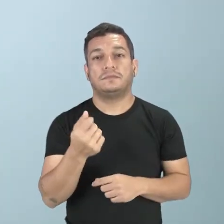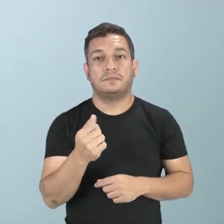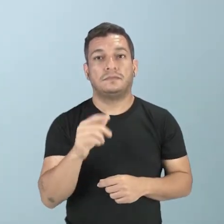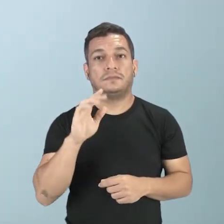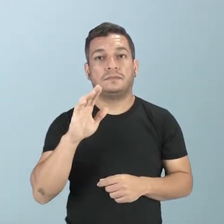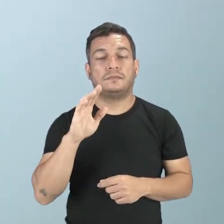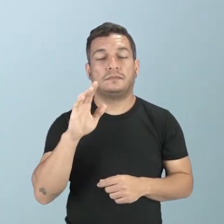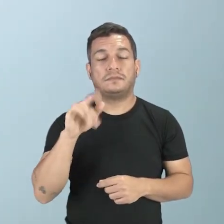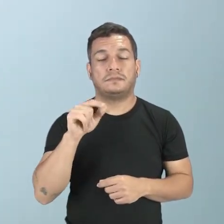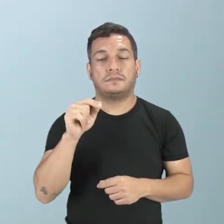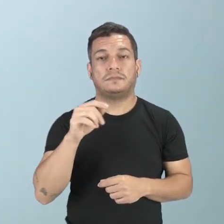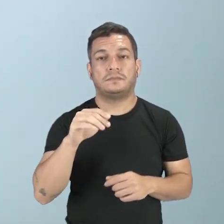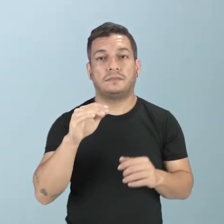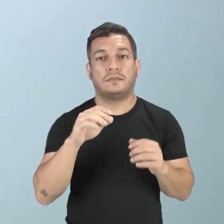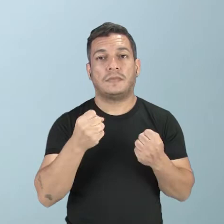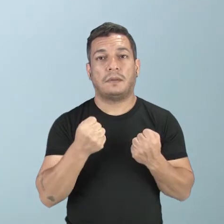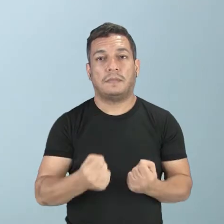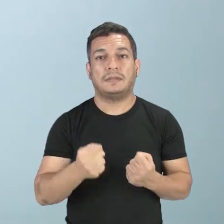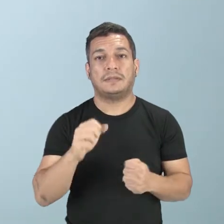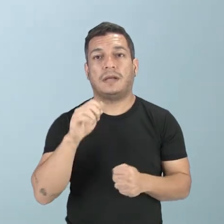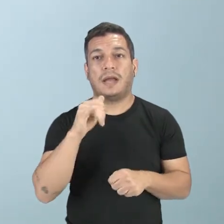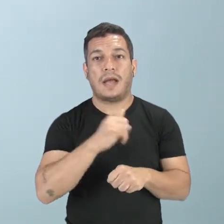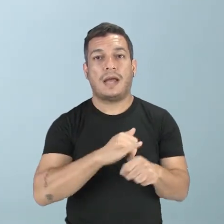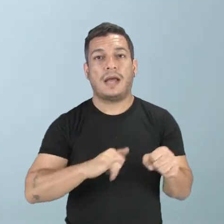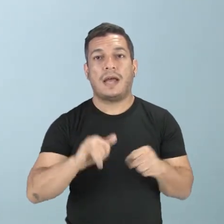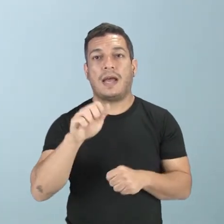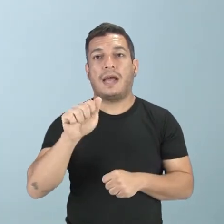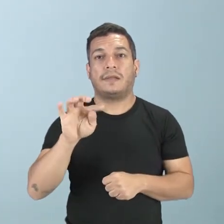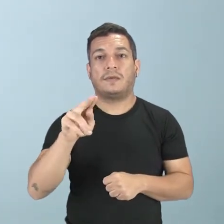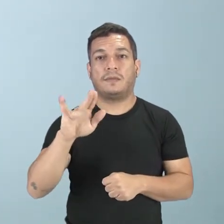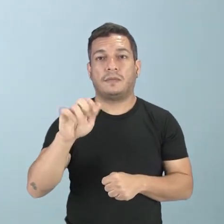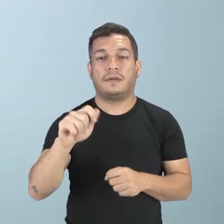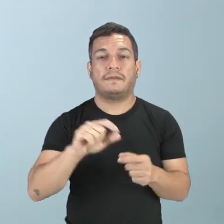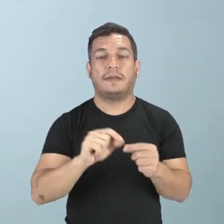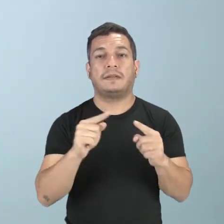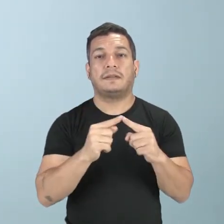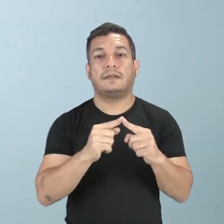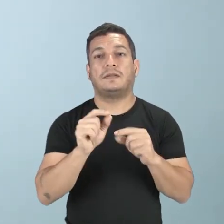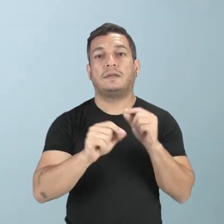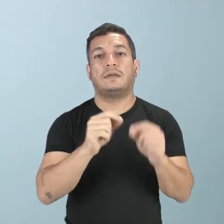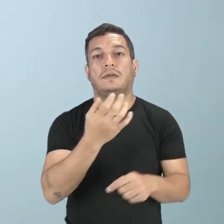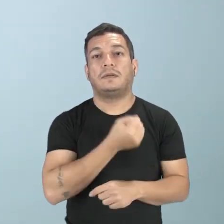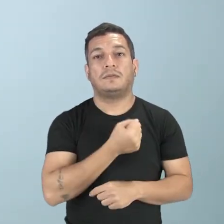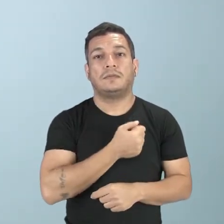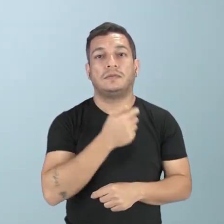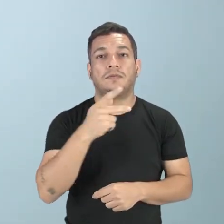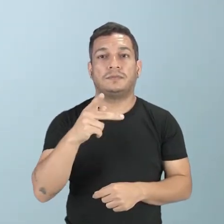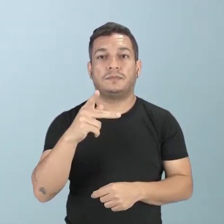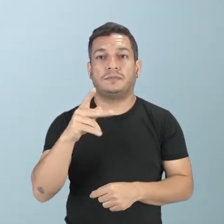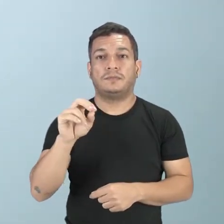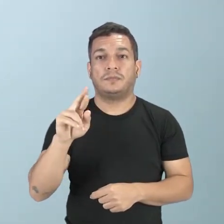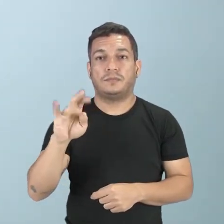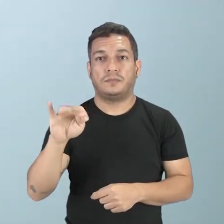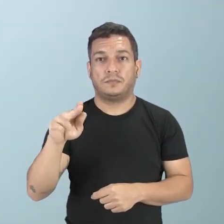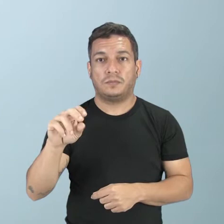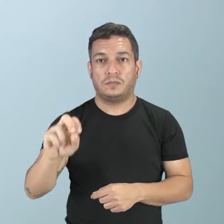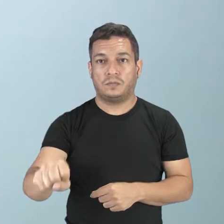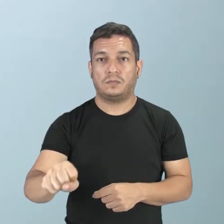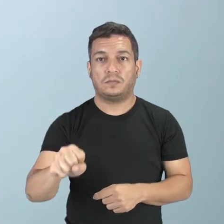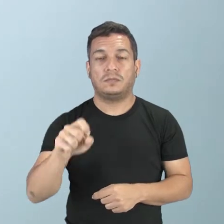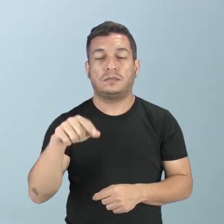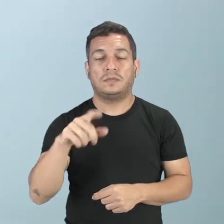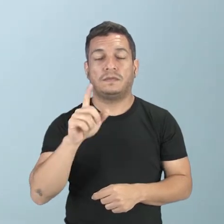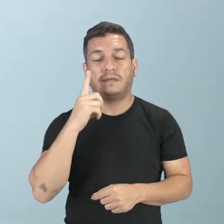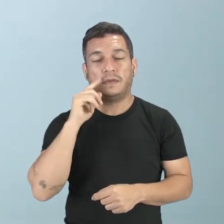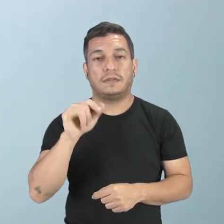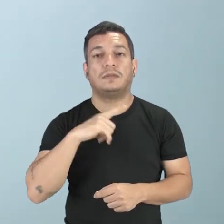elevado dessa massa atômica, e essa massa atômica que vai relacionar-se ao número de prótons. Quando acontece isso, esses